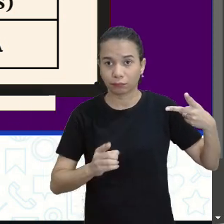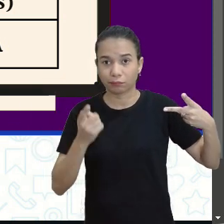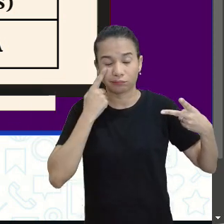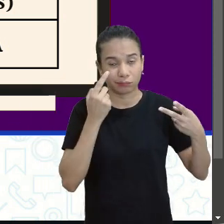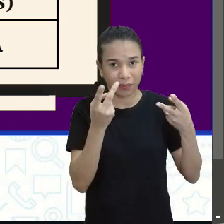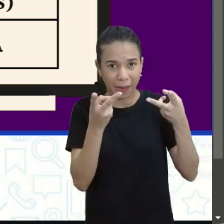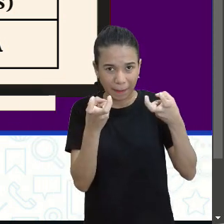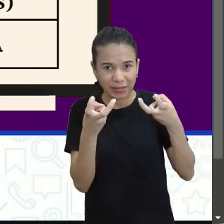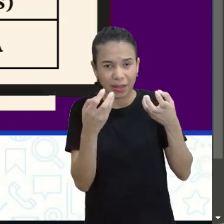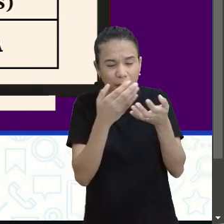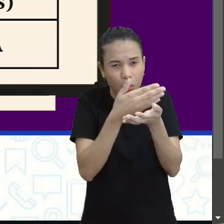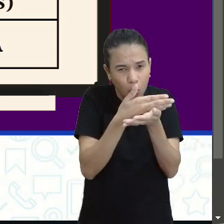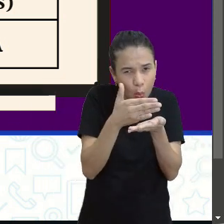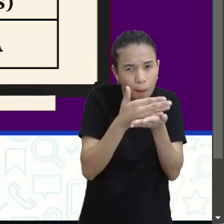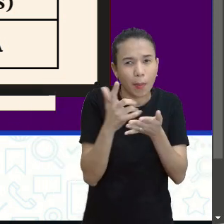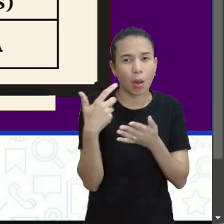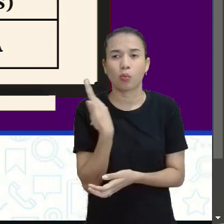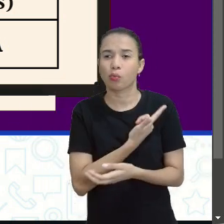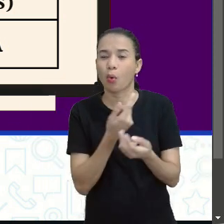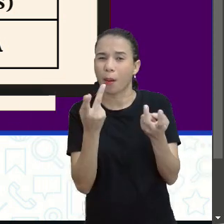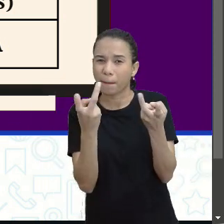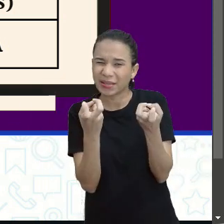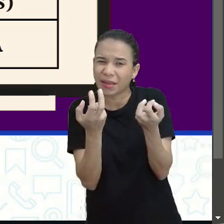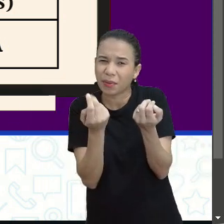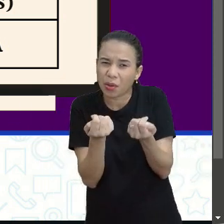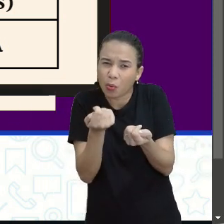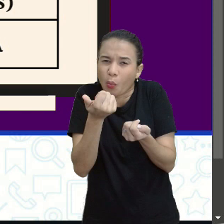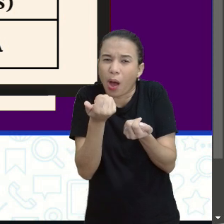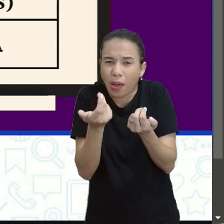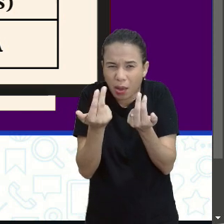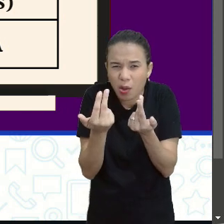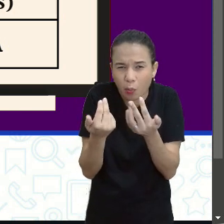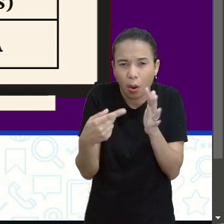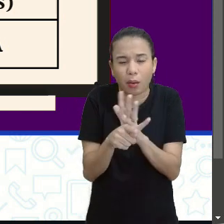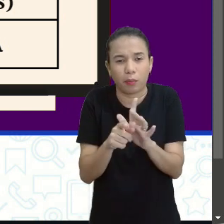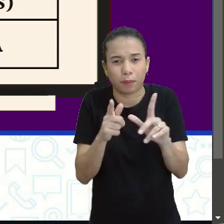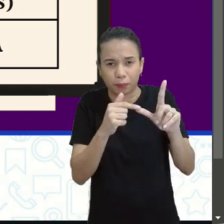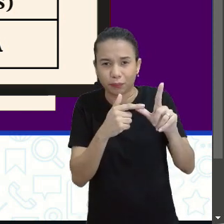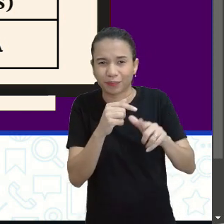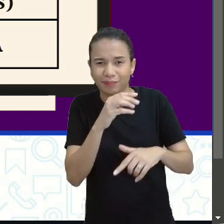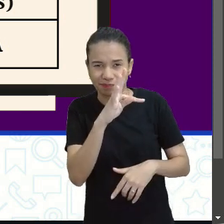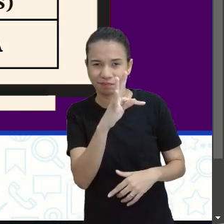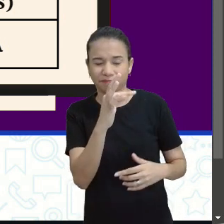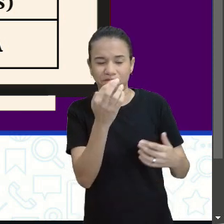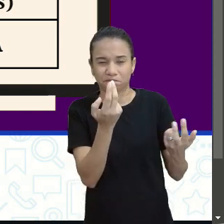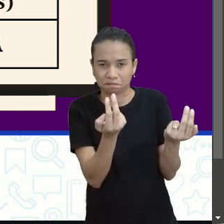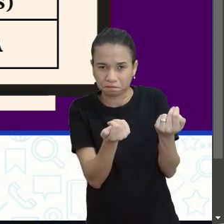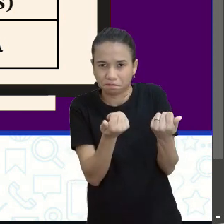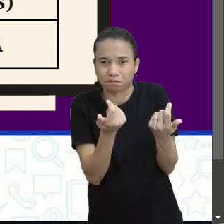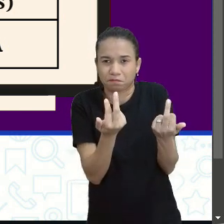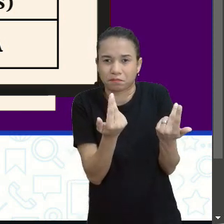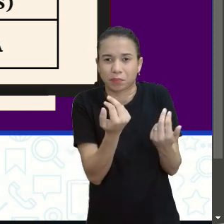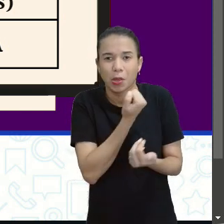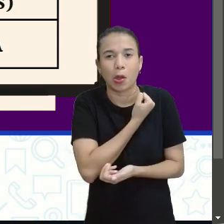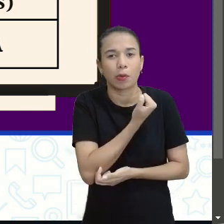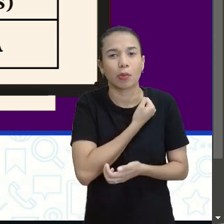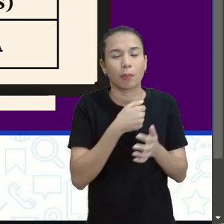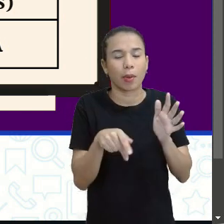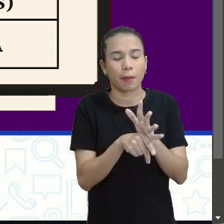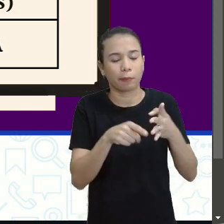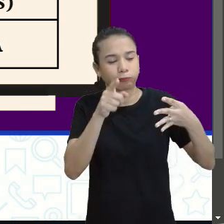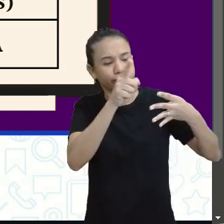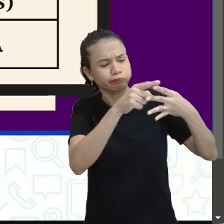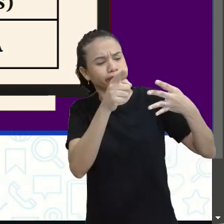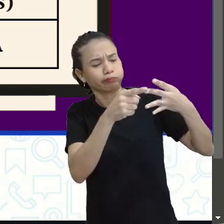percebem que, de começo, a gente tem basicamente, né, a mesma numeração para